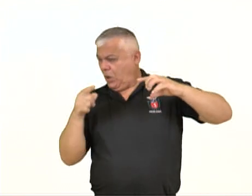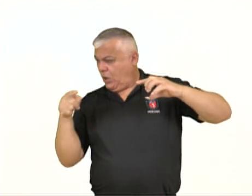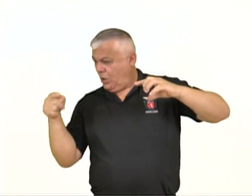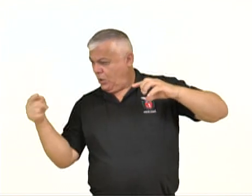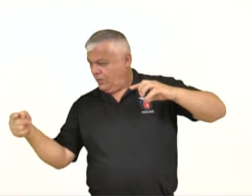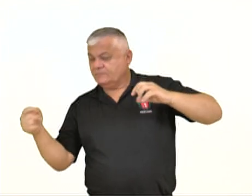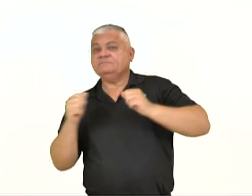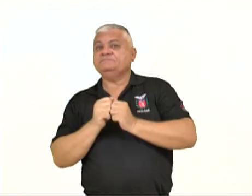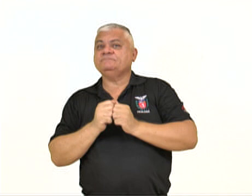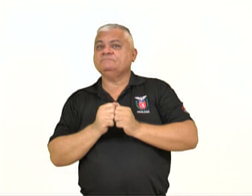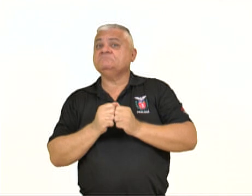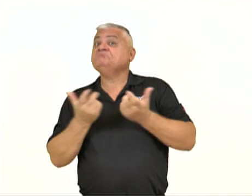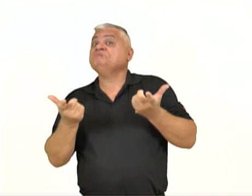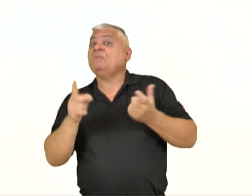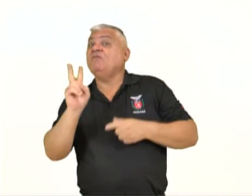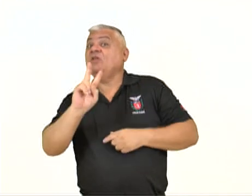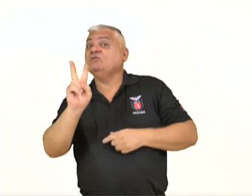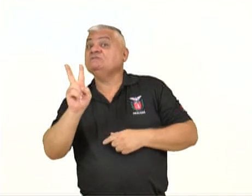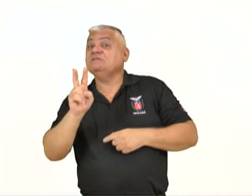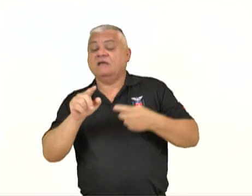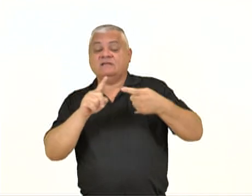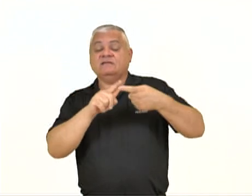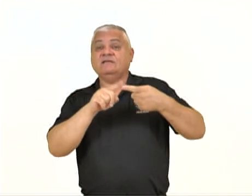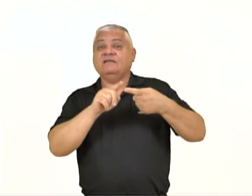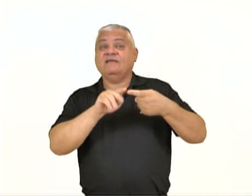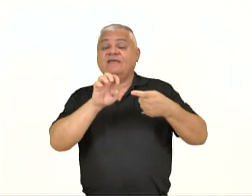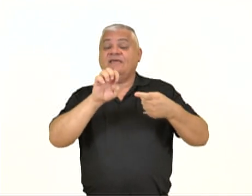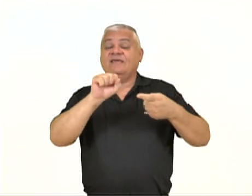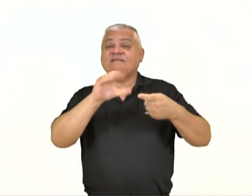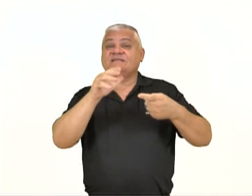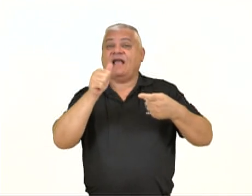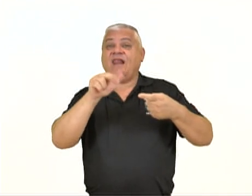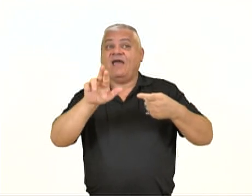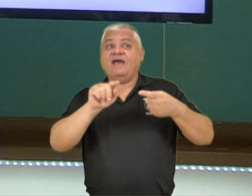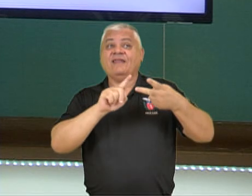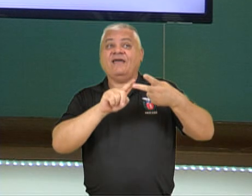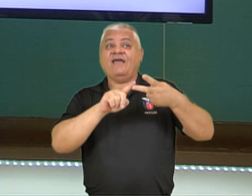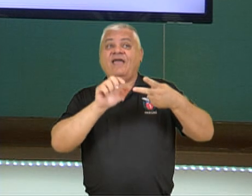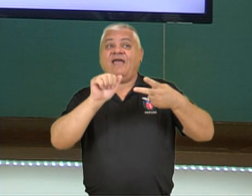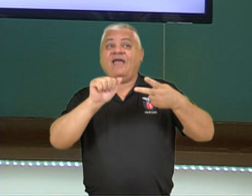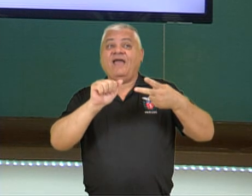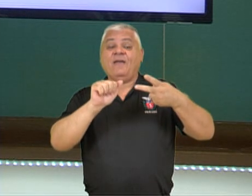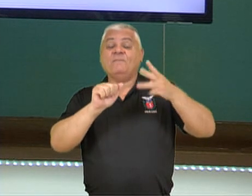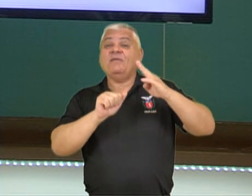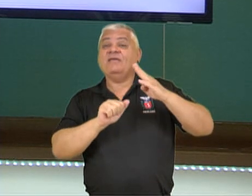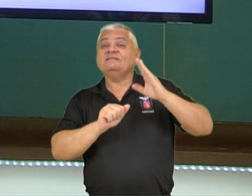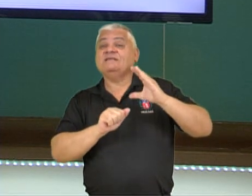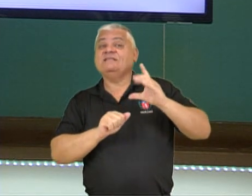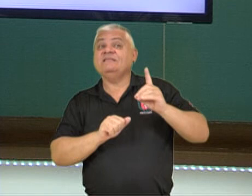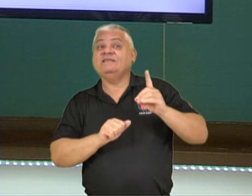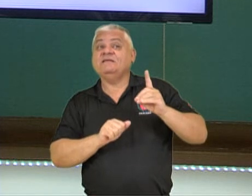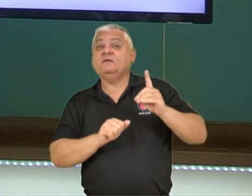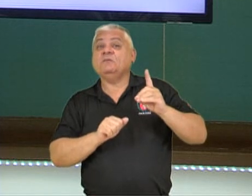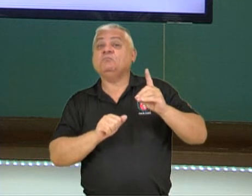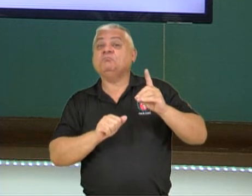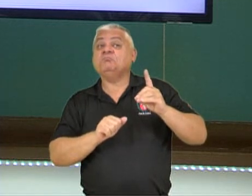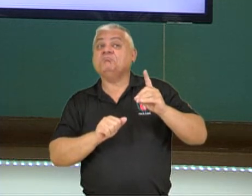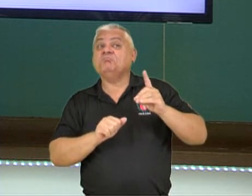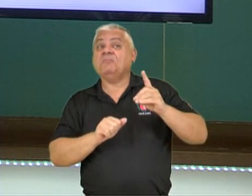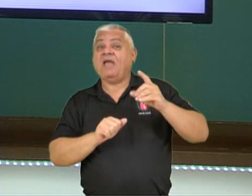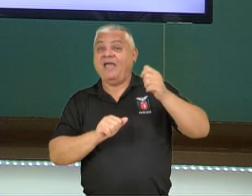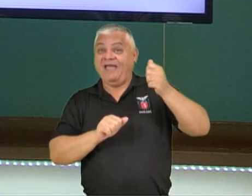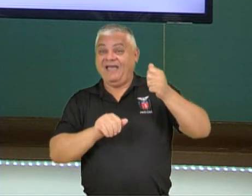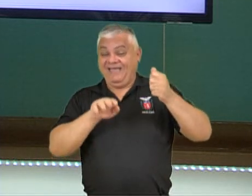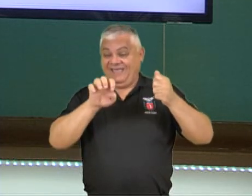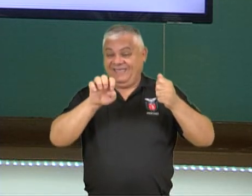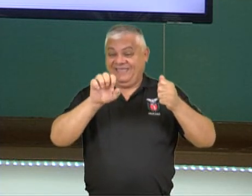A, escalar. Item B, algébrica. Item C, linear. Ou item D, vetorial. Reparem,